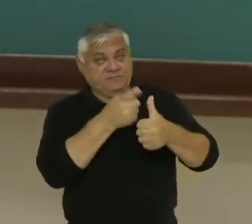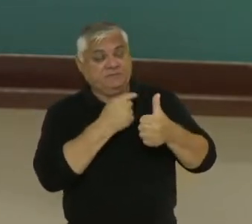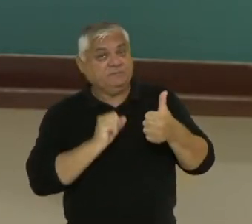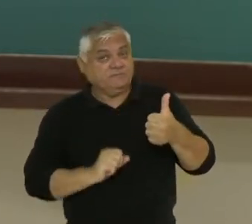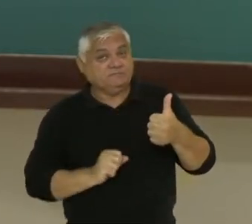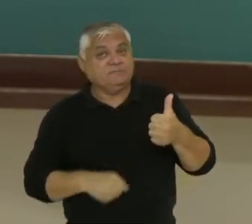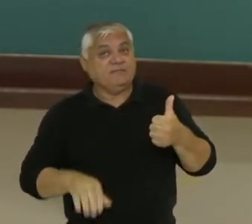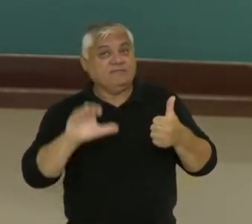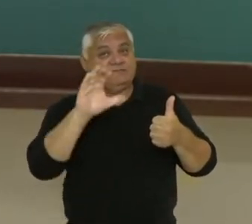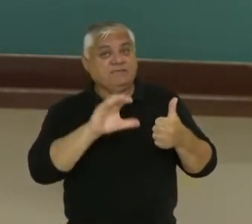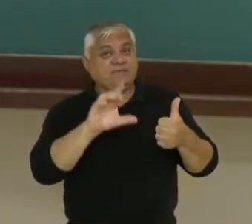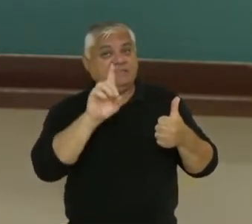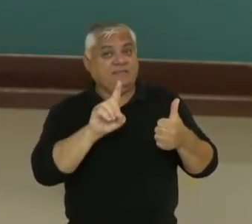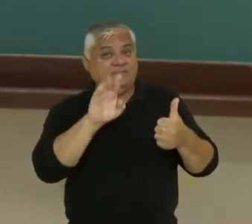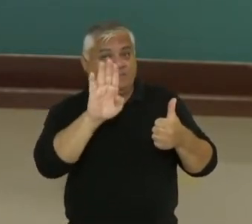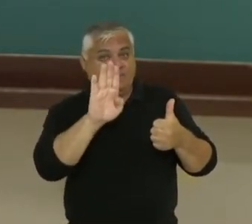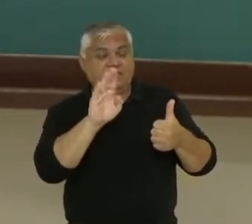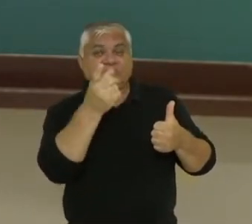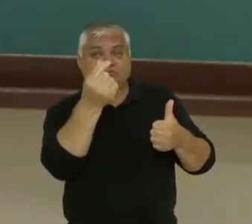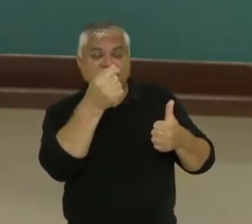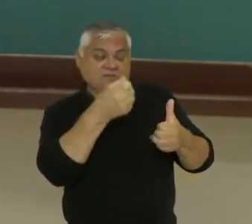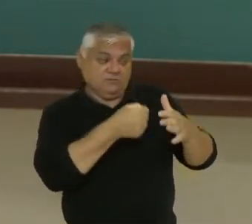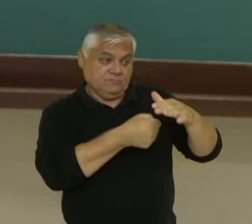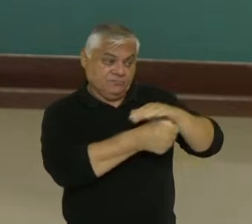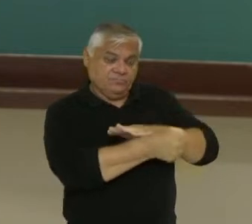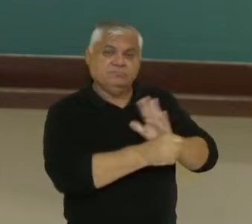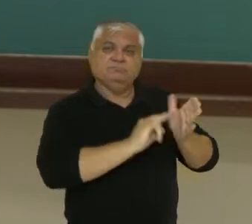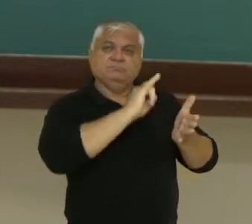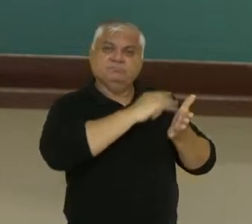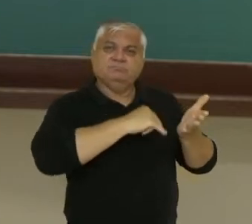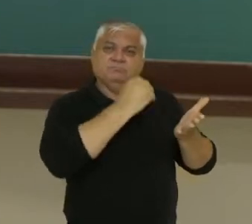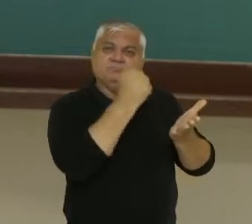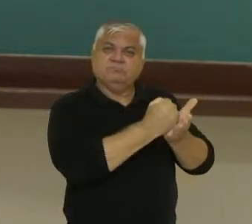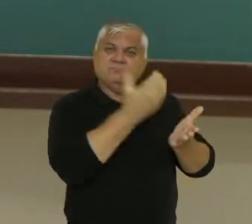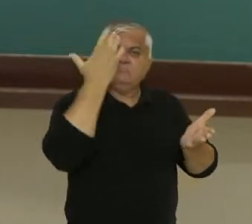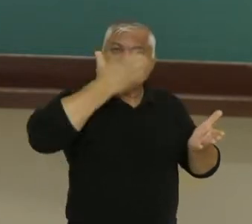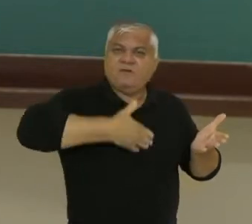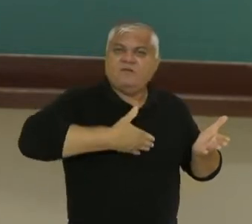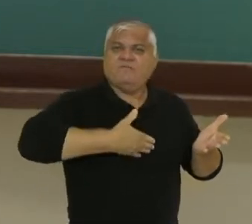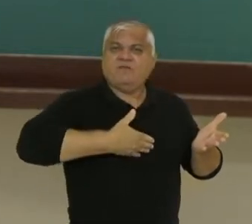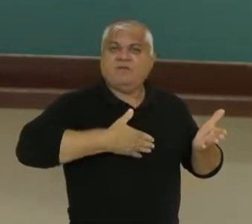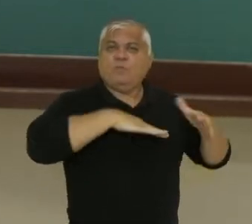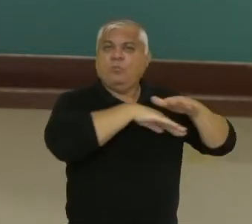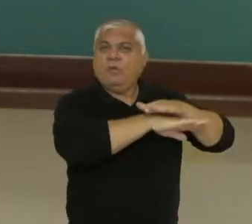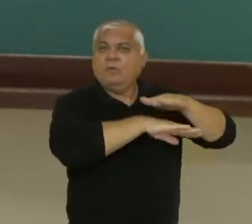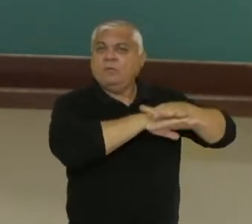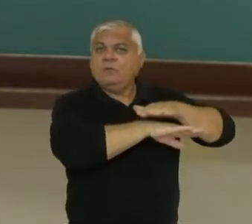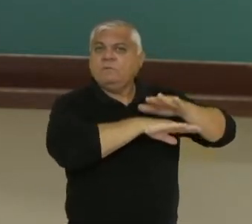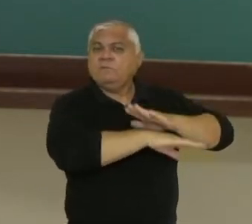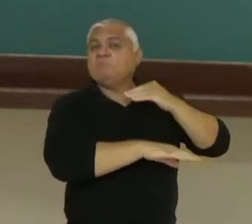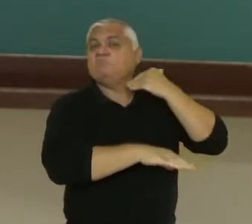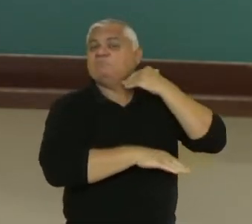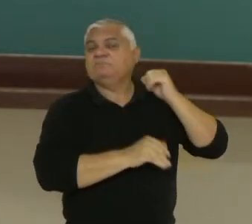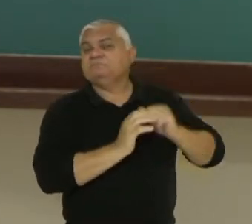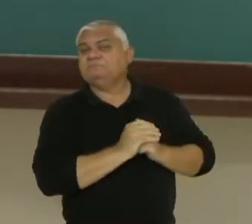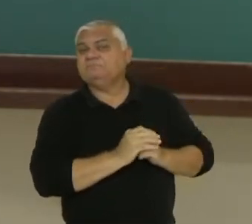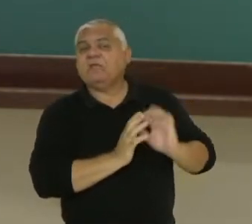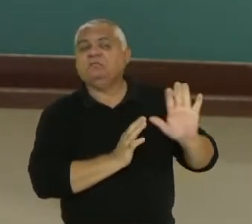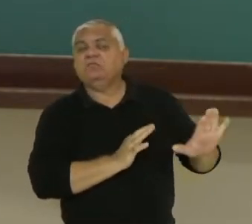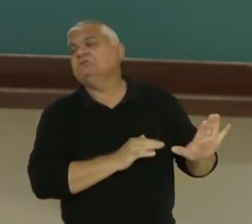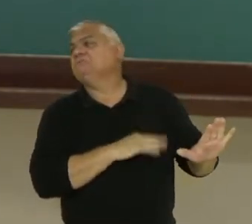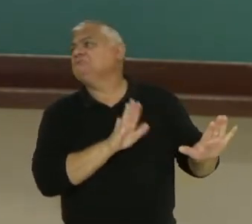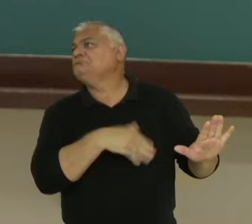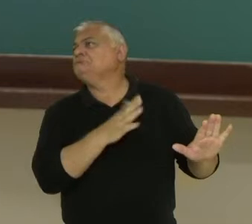através dos CDBs, dos certificados de depósito bancário, porque ela precisa captar, por exemplo, que ele quer